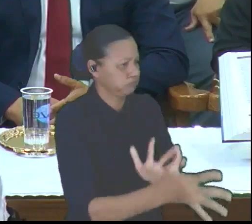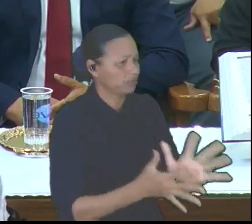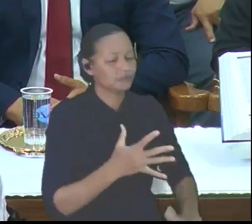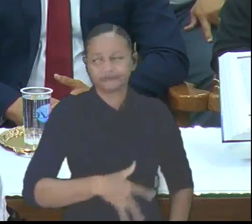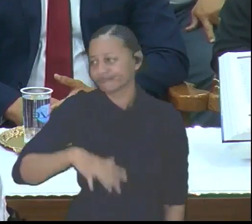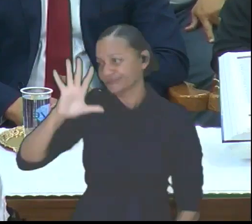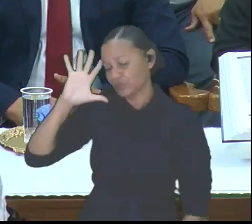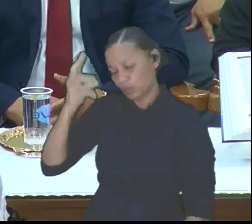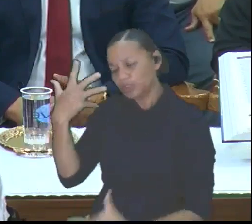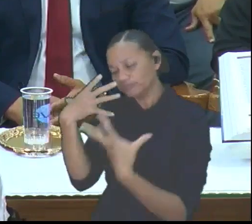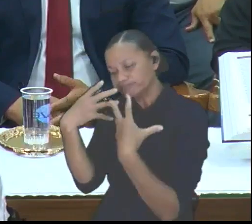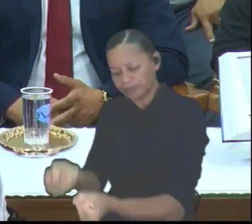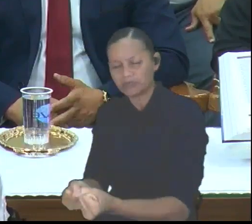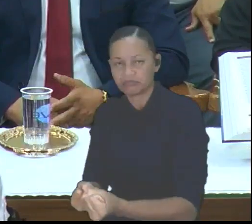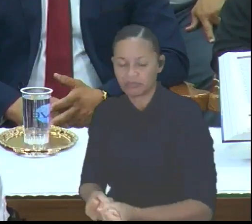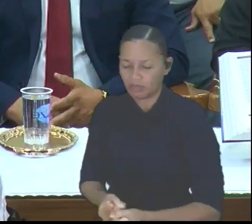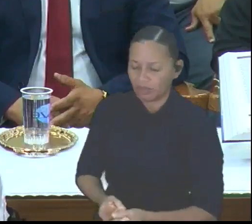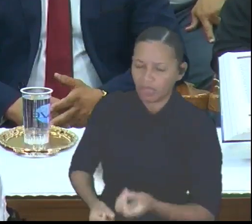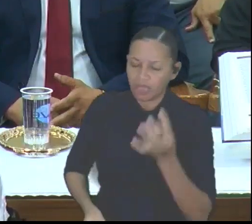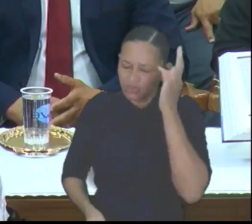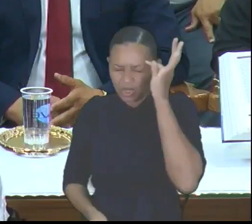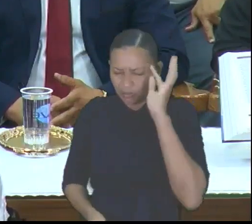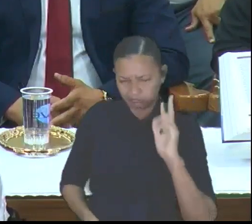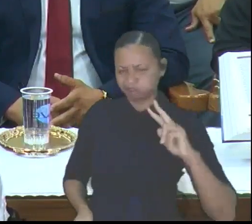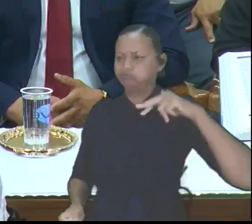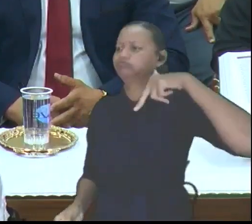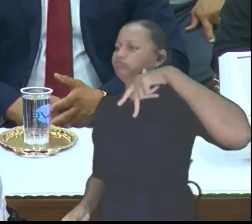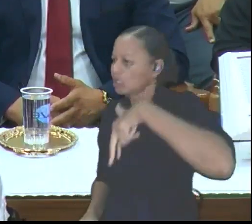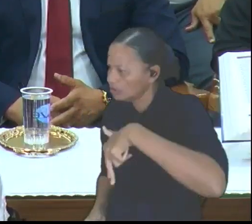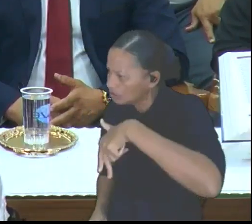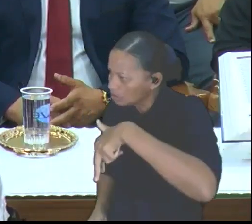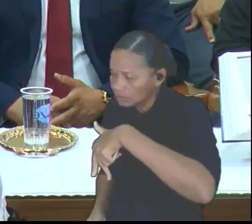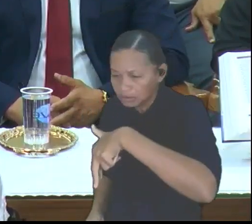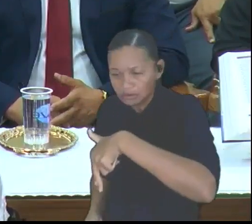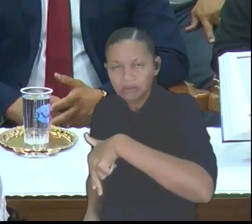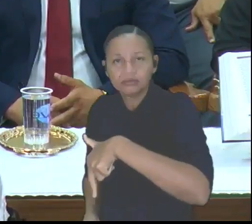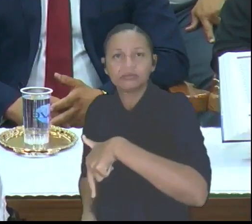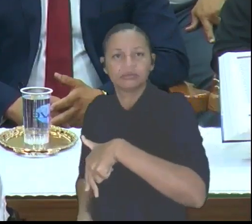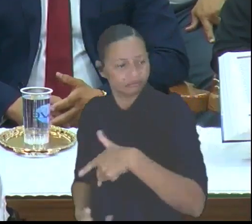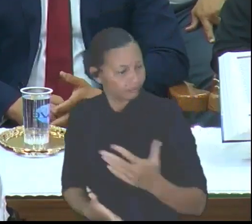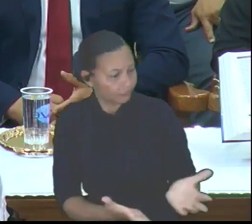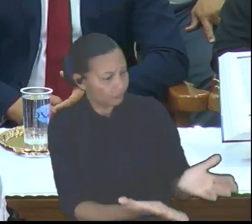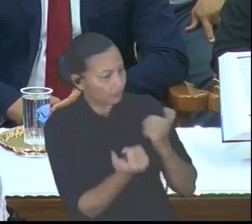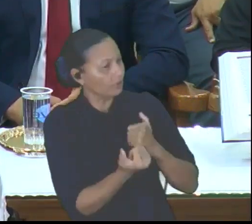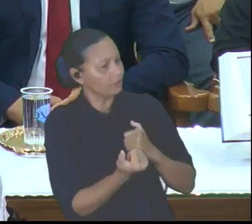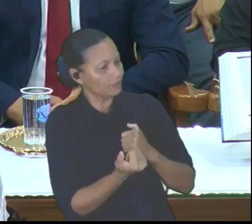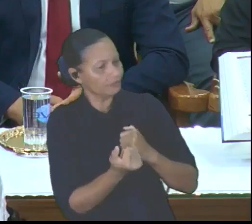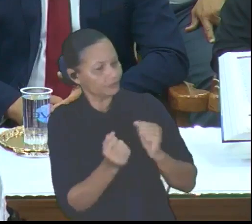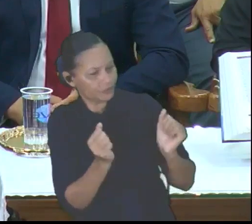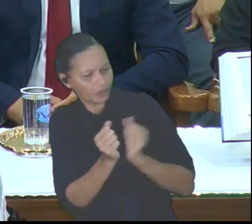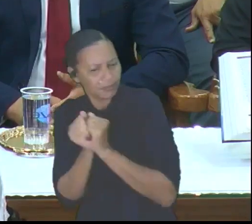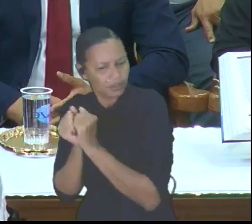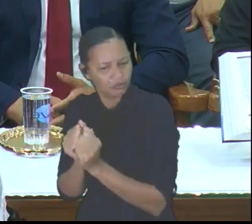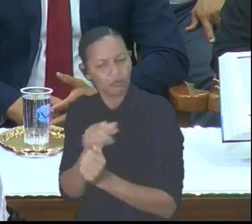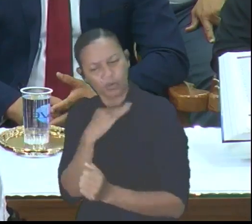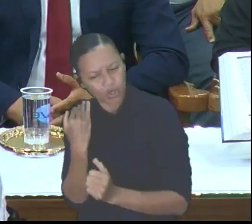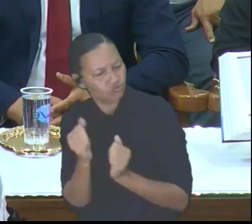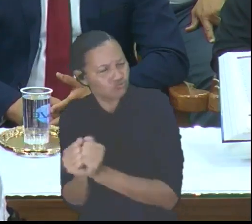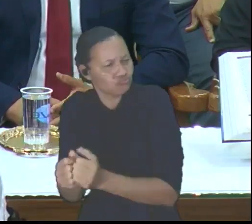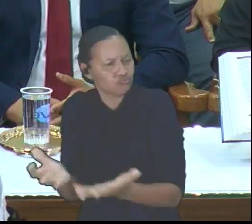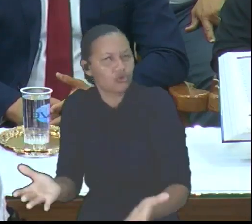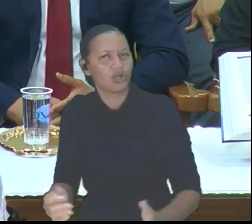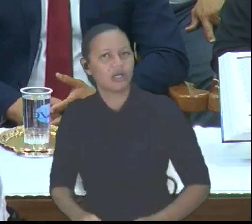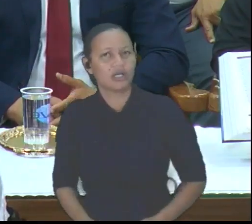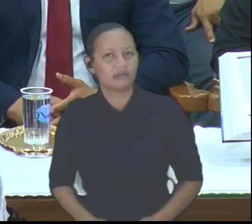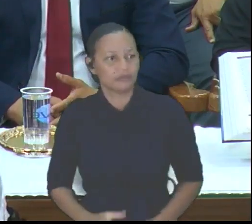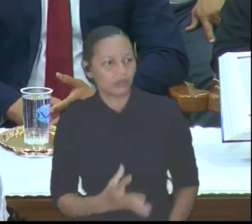desistem, até que Tomé se levanta e vai dizer assim: vamos também para morrermos com ele. Todo